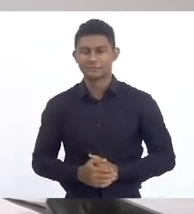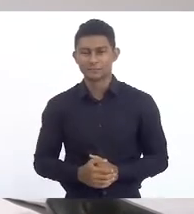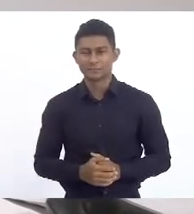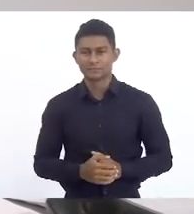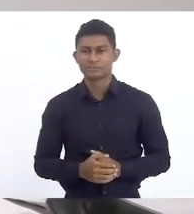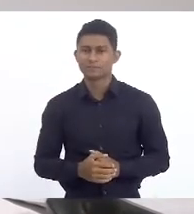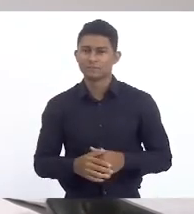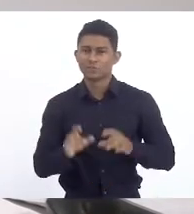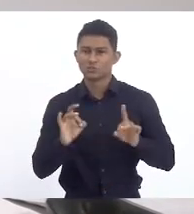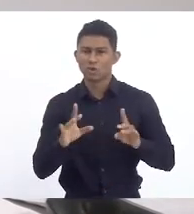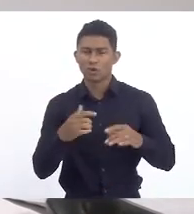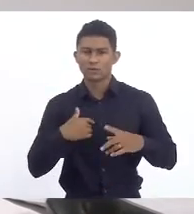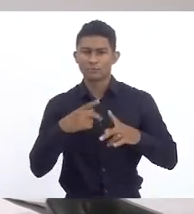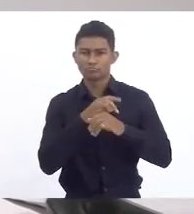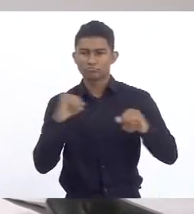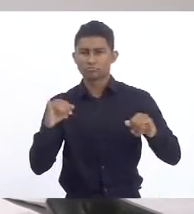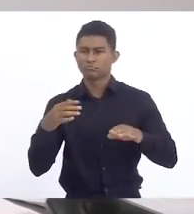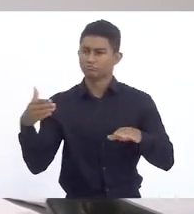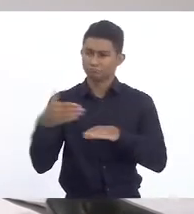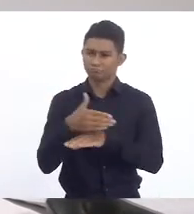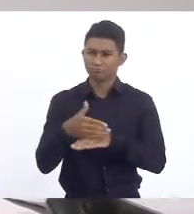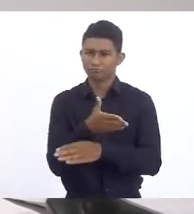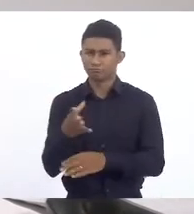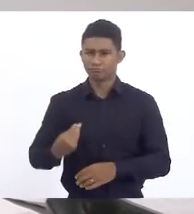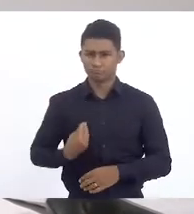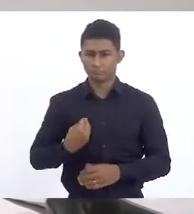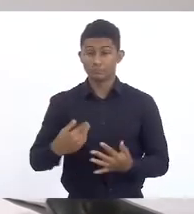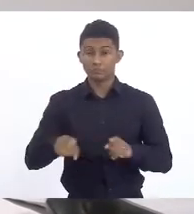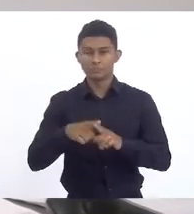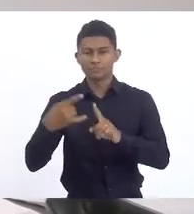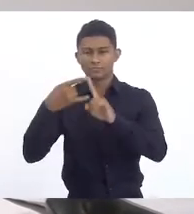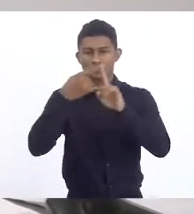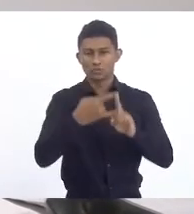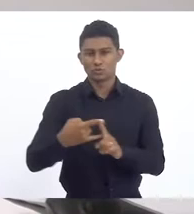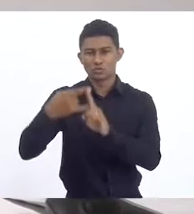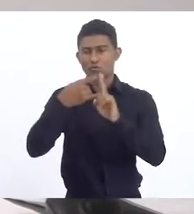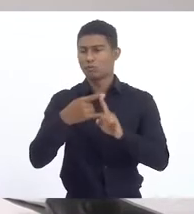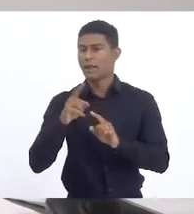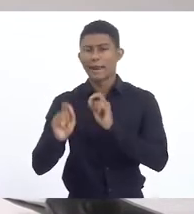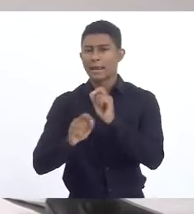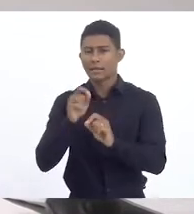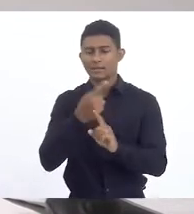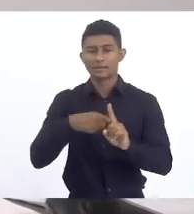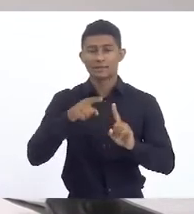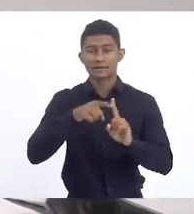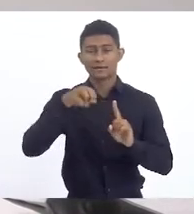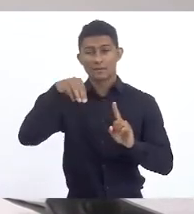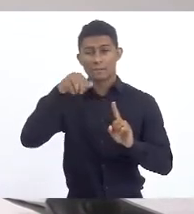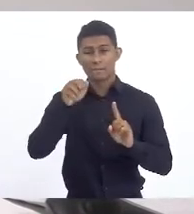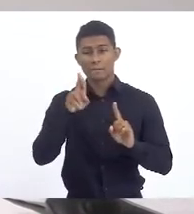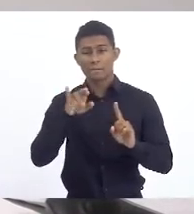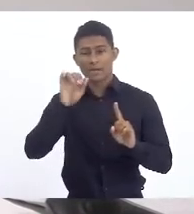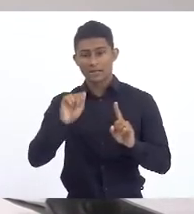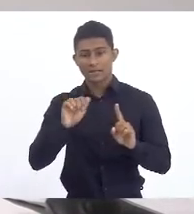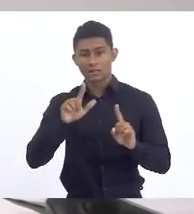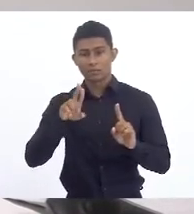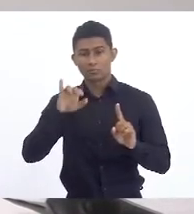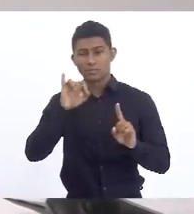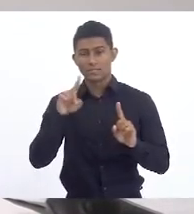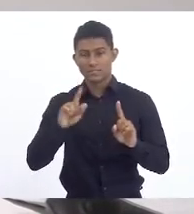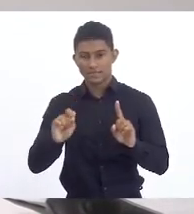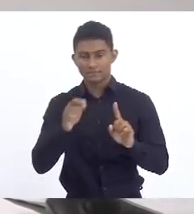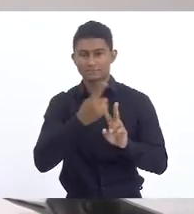Queria registrar aqui no Zoom a Maria Luísa Reis, da CEPRO, a